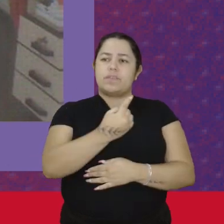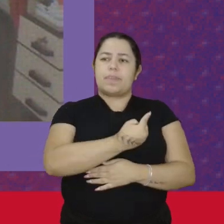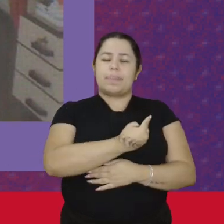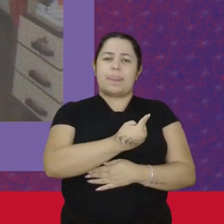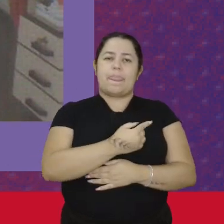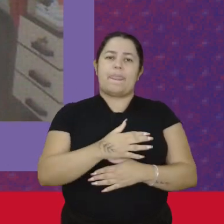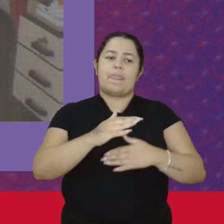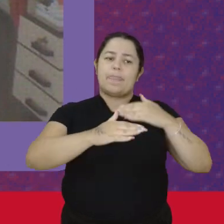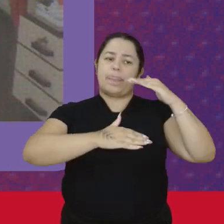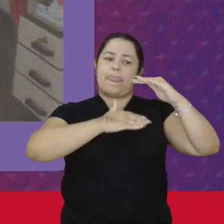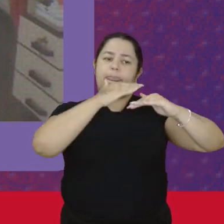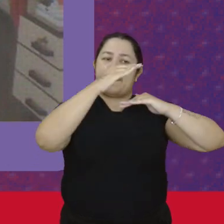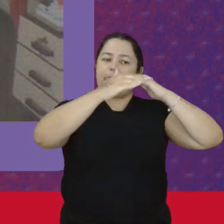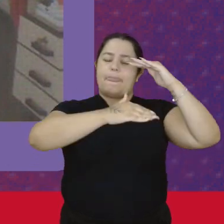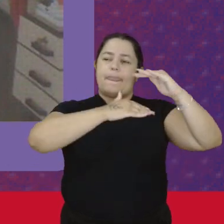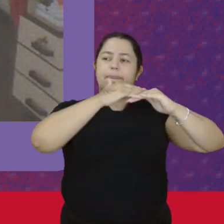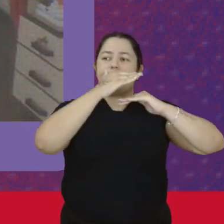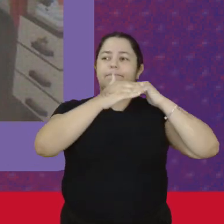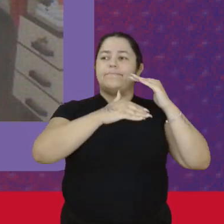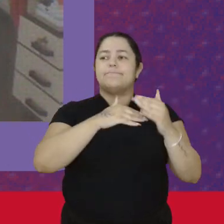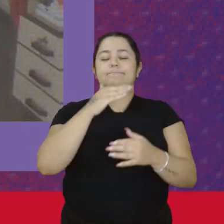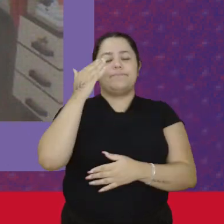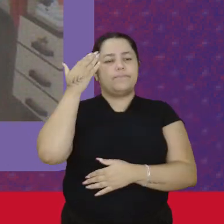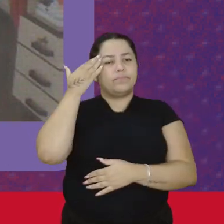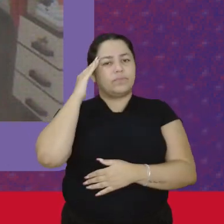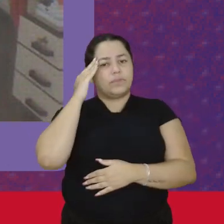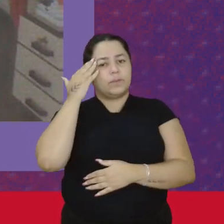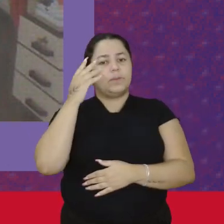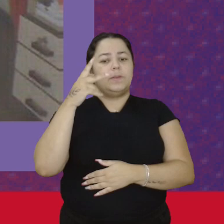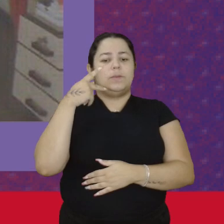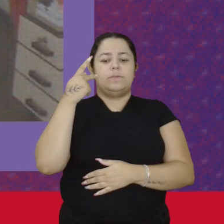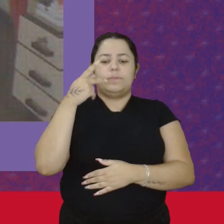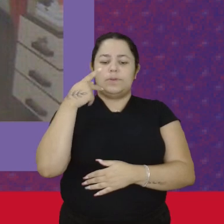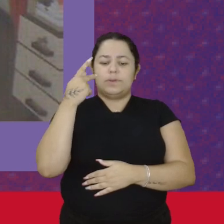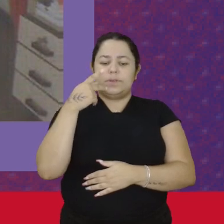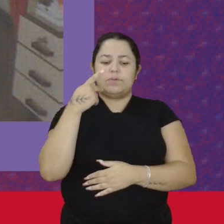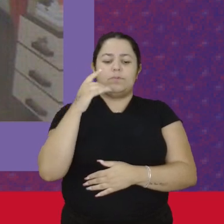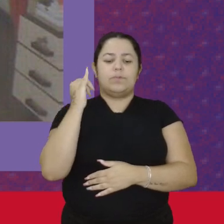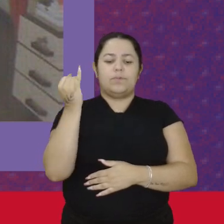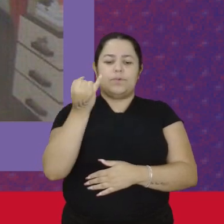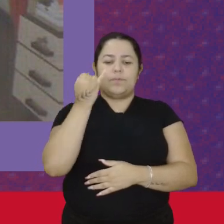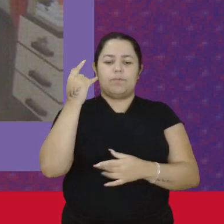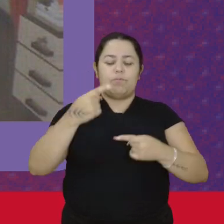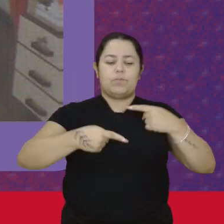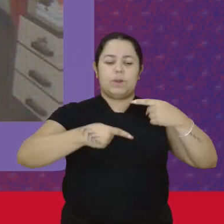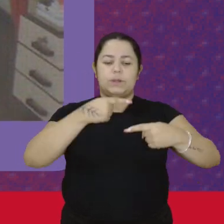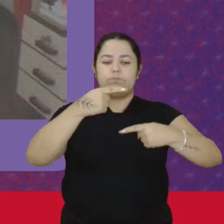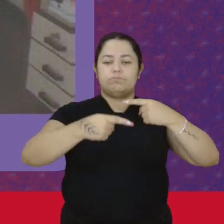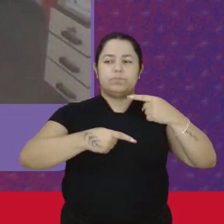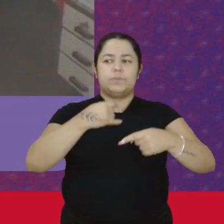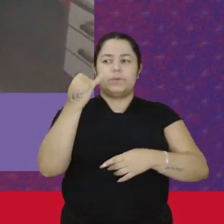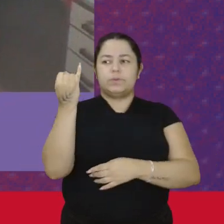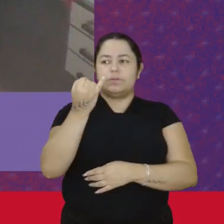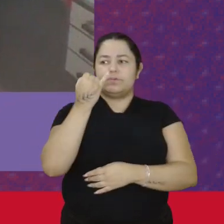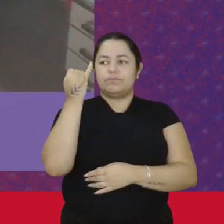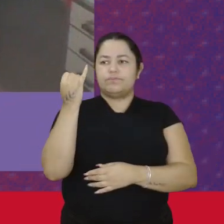nosso desenvolvimento, assim, sabe, para nossa compreensão política, foi muito importante.